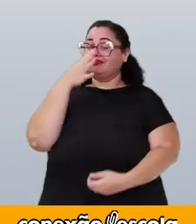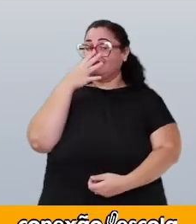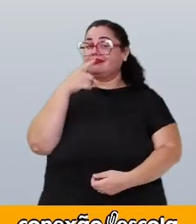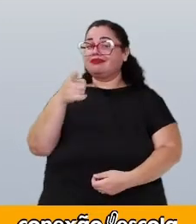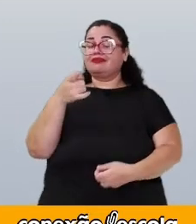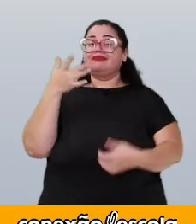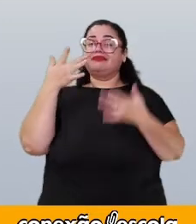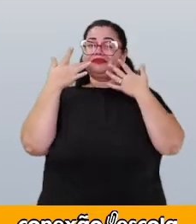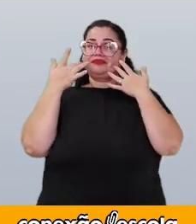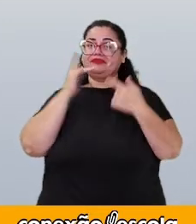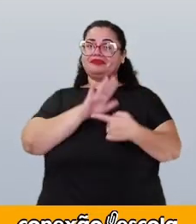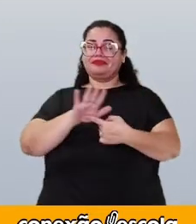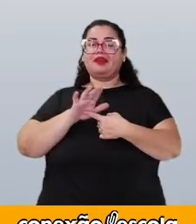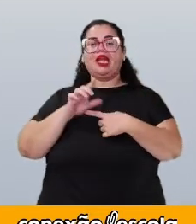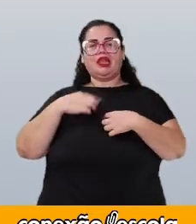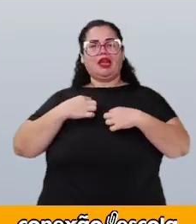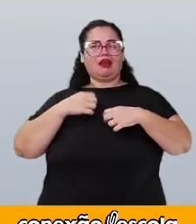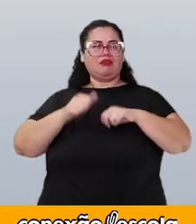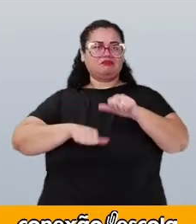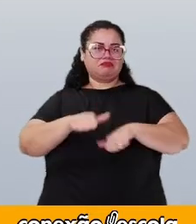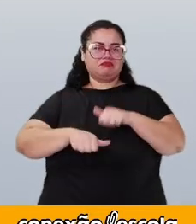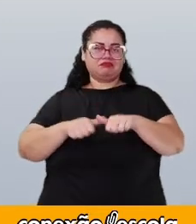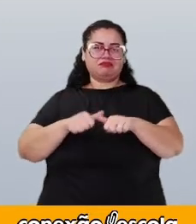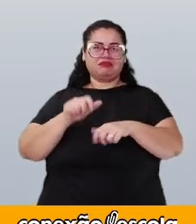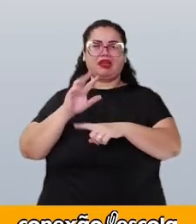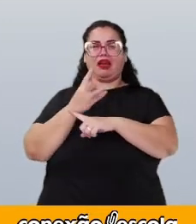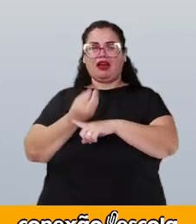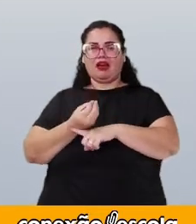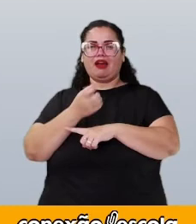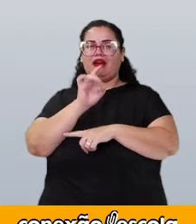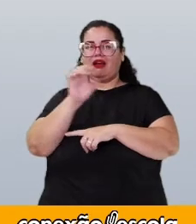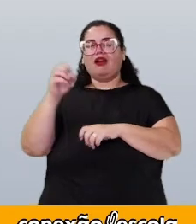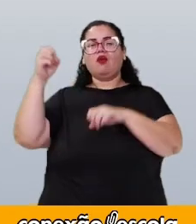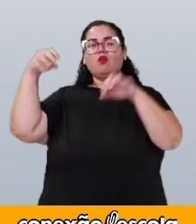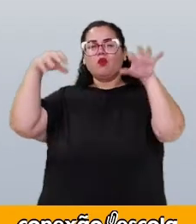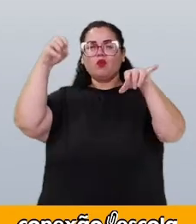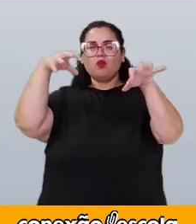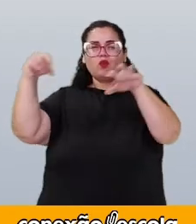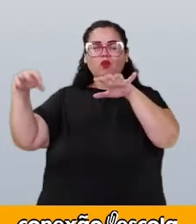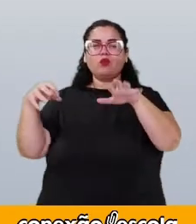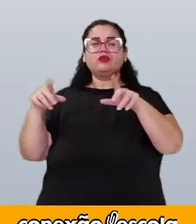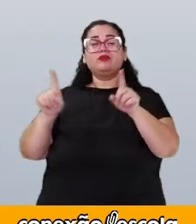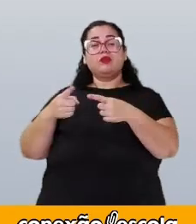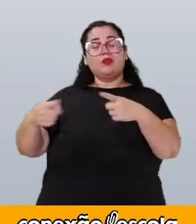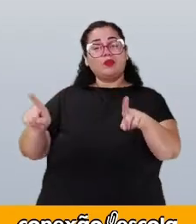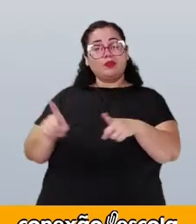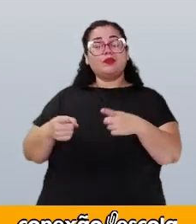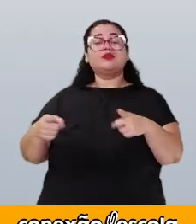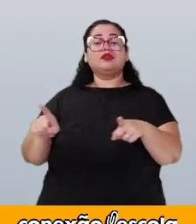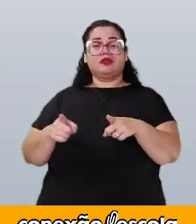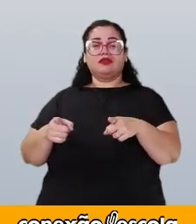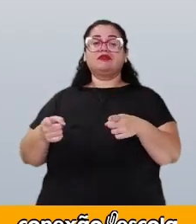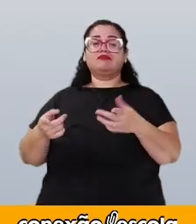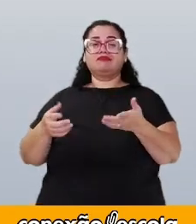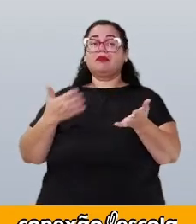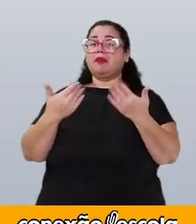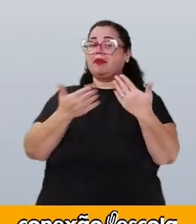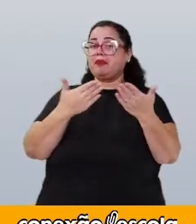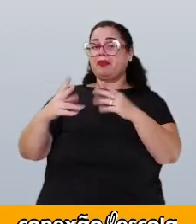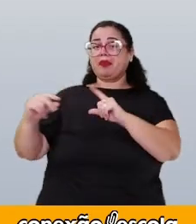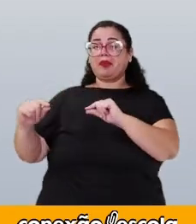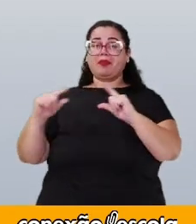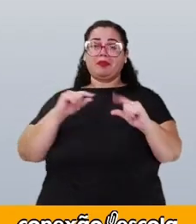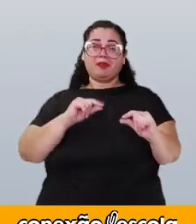peça. Tem o figurino dos atores, a iluminação, música, o diálogo entre